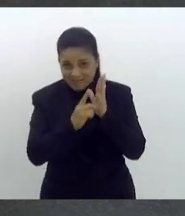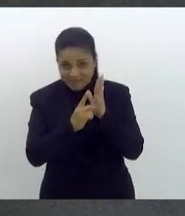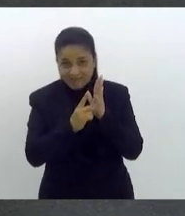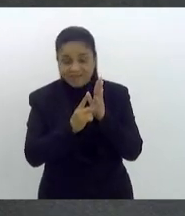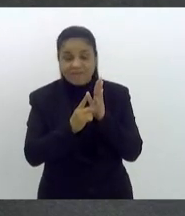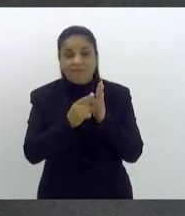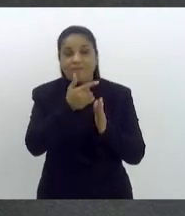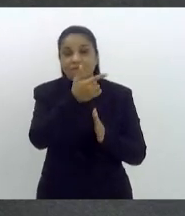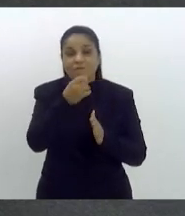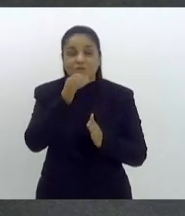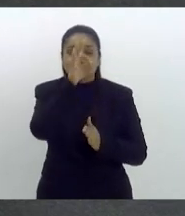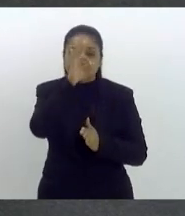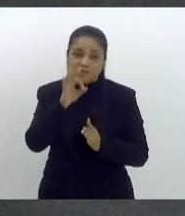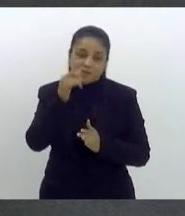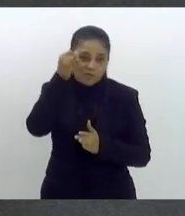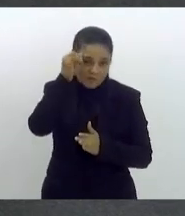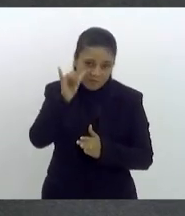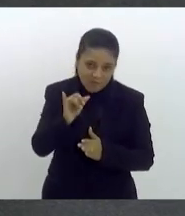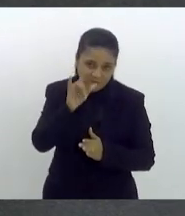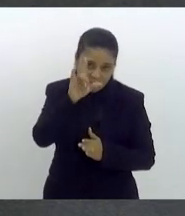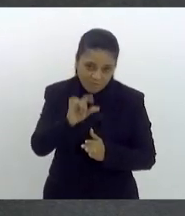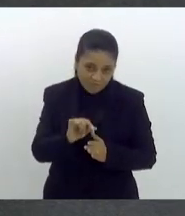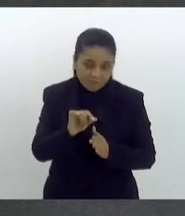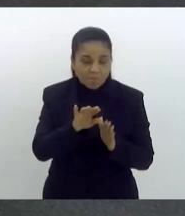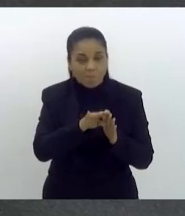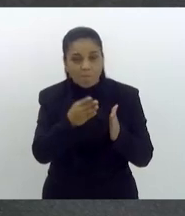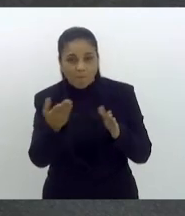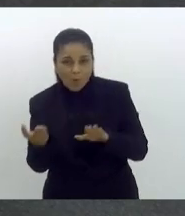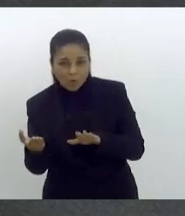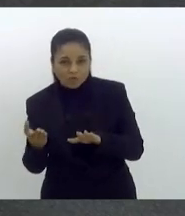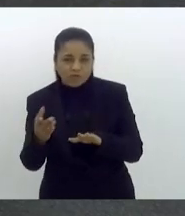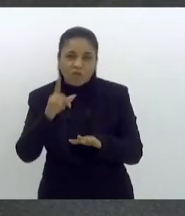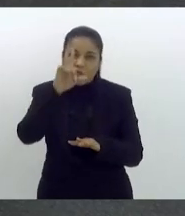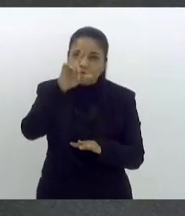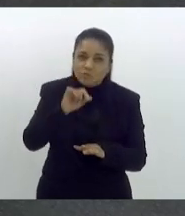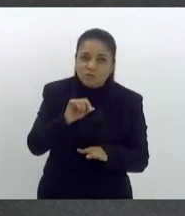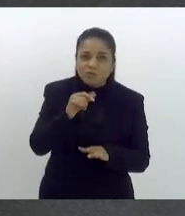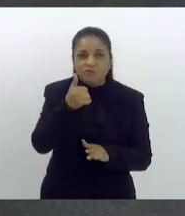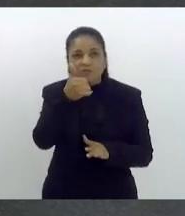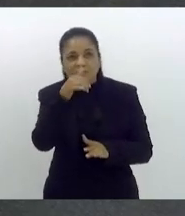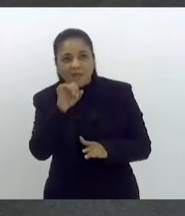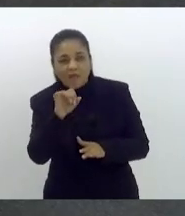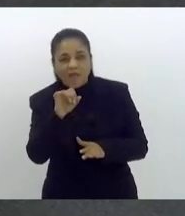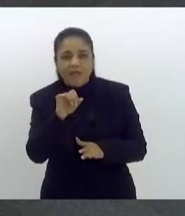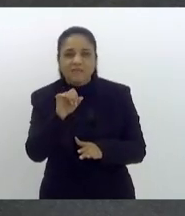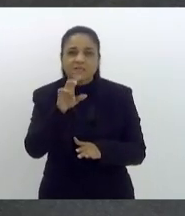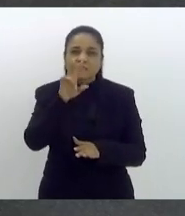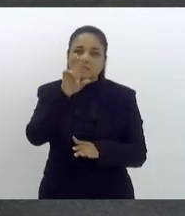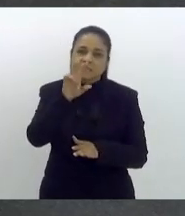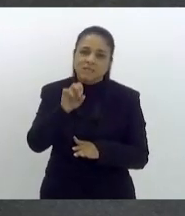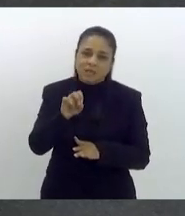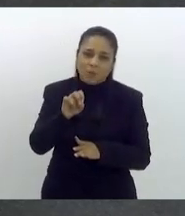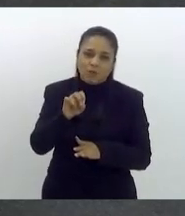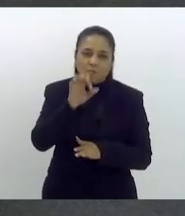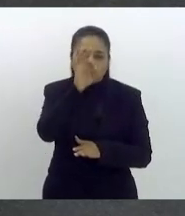serviam evitados a gente tá falando de uma redução entre 10 e 50% no consumo de ultraprocessados poderia reduzir de